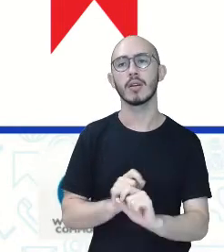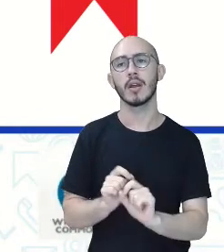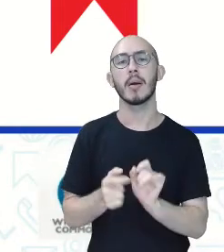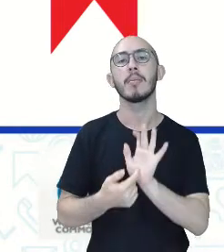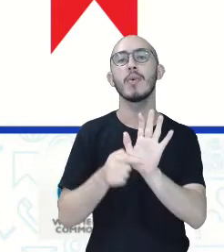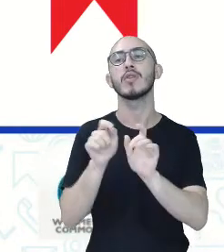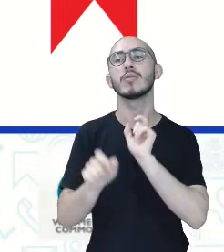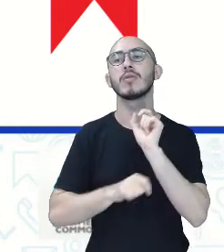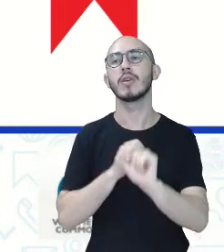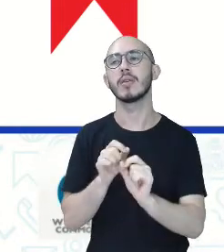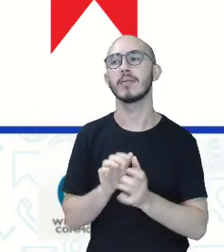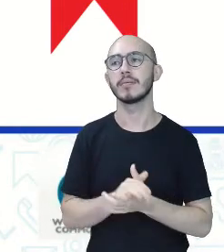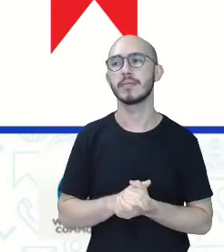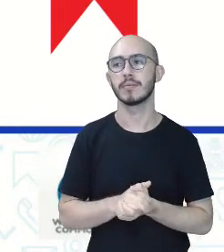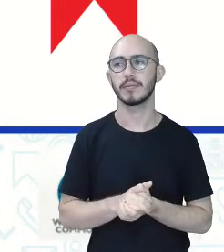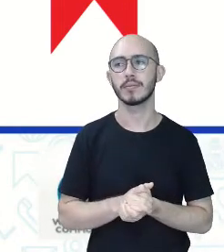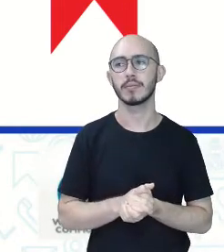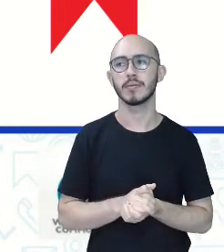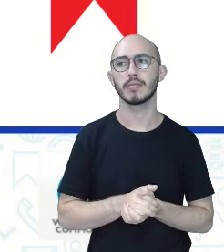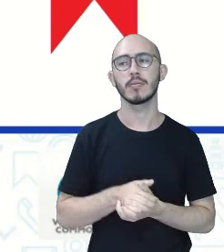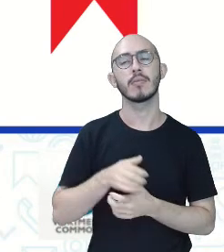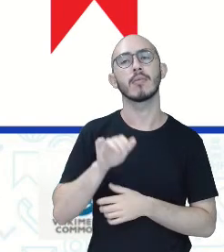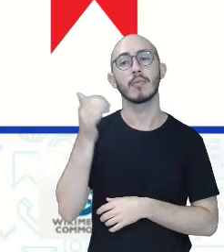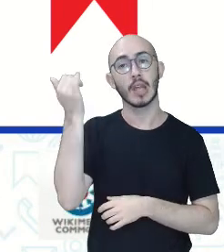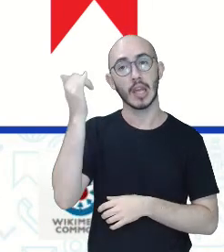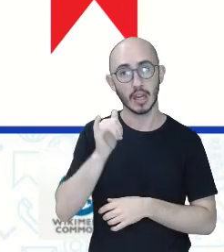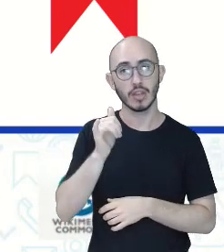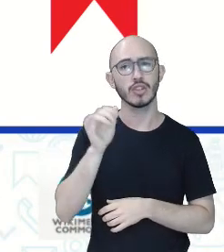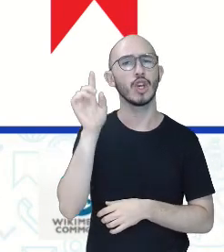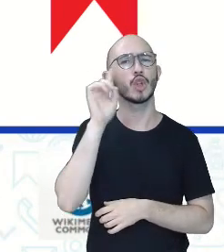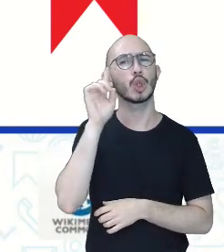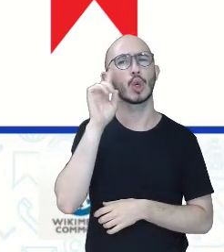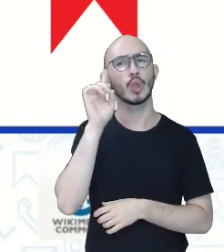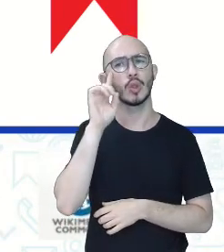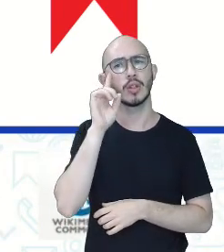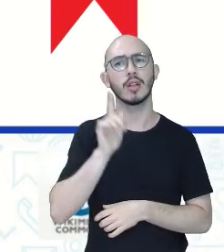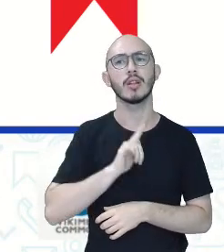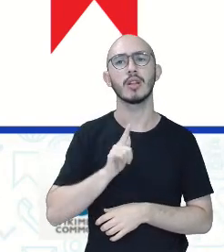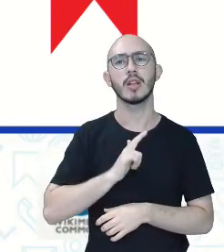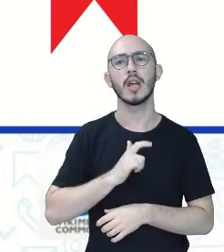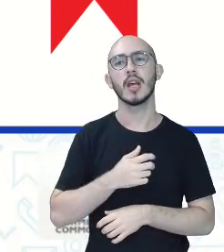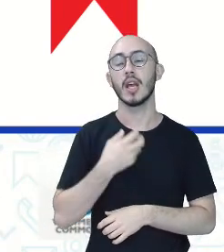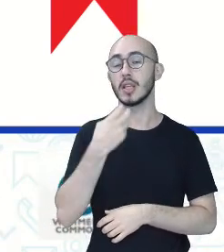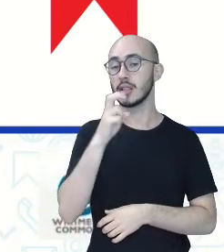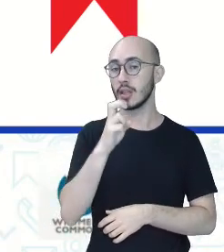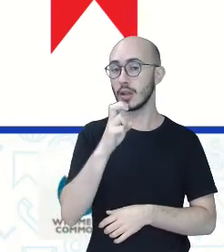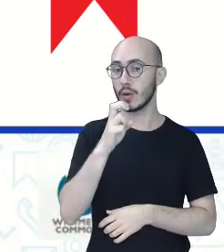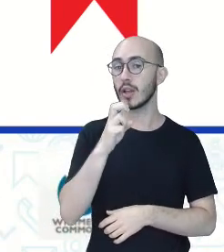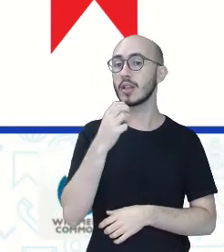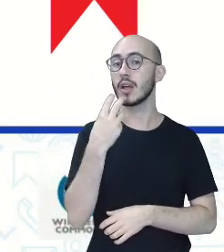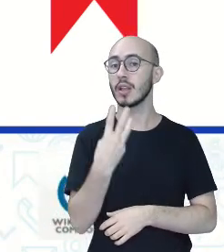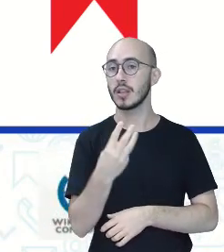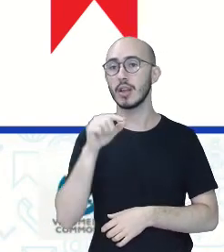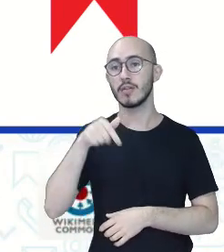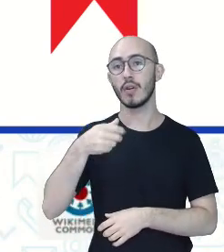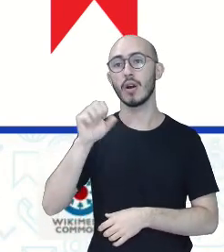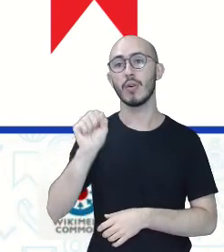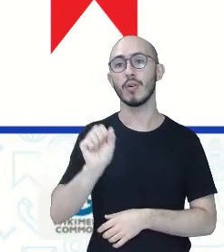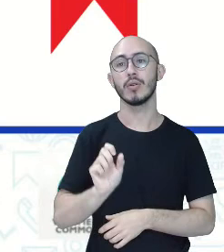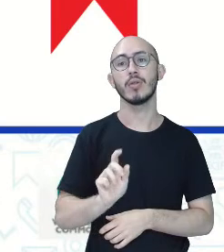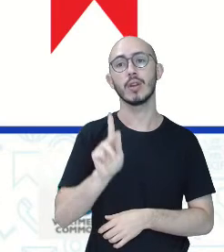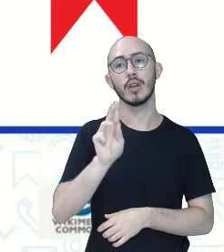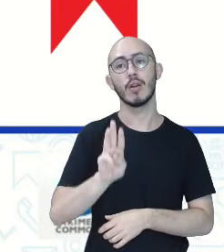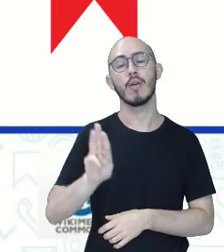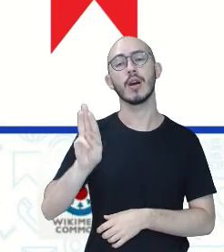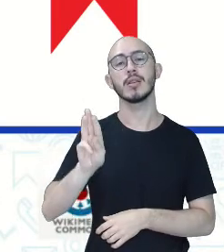aqui que vai gastar, ela ligada todo dia, ela gasta 53,8 quilowatts por mês, uma